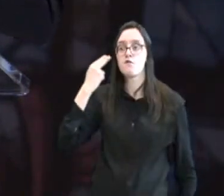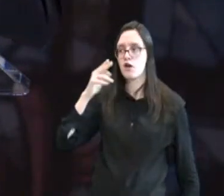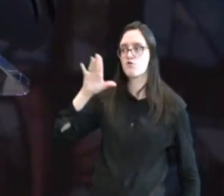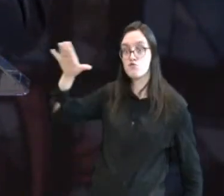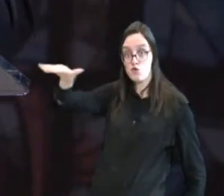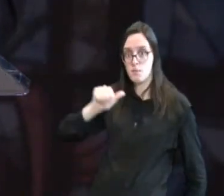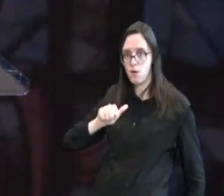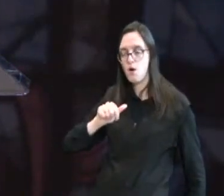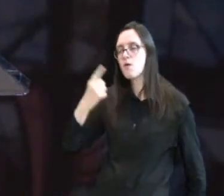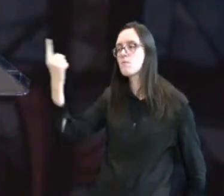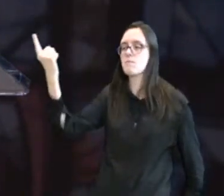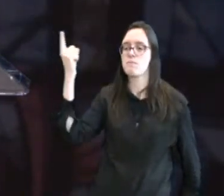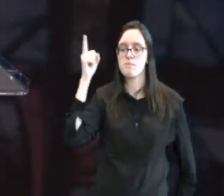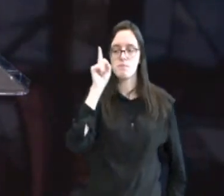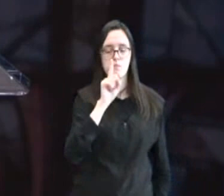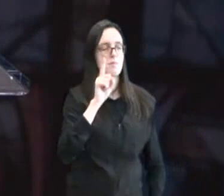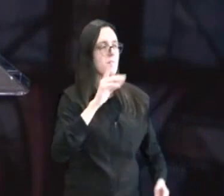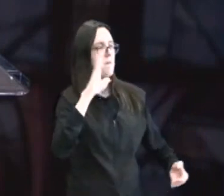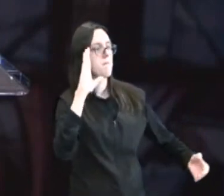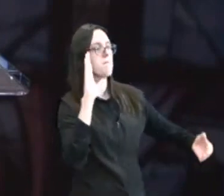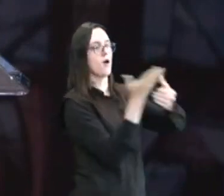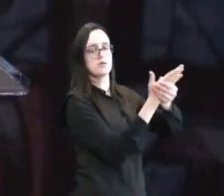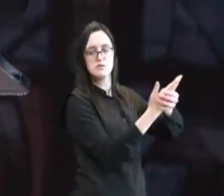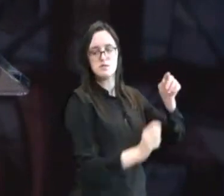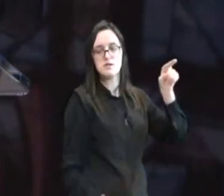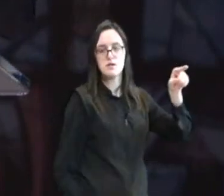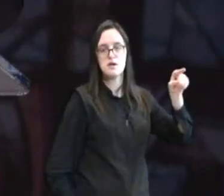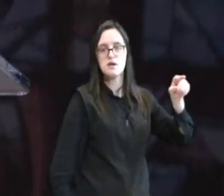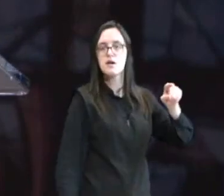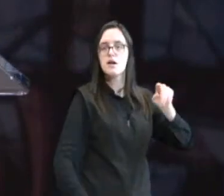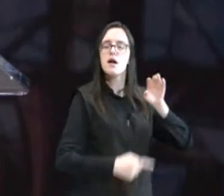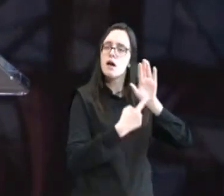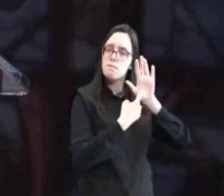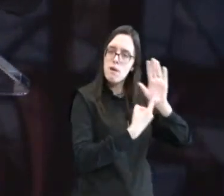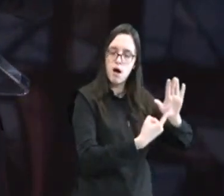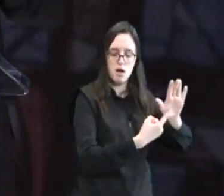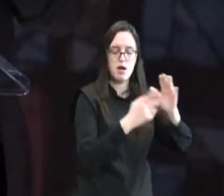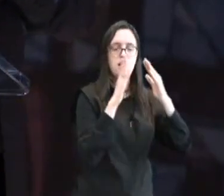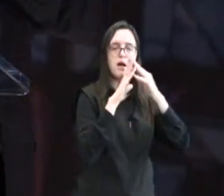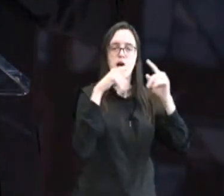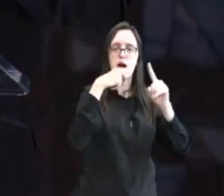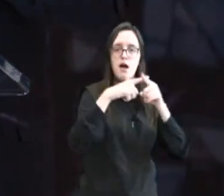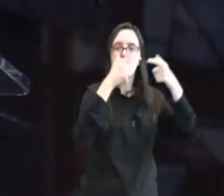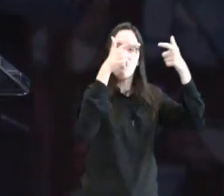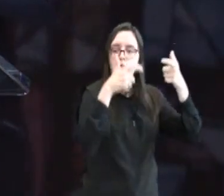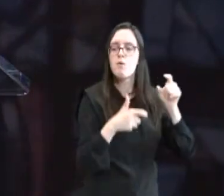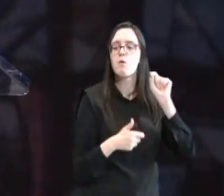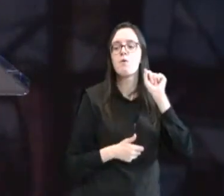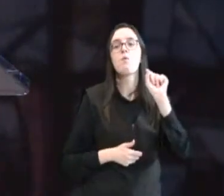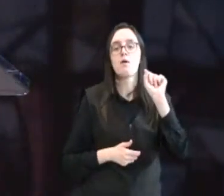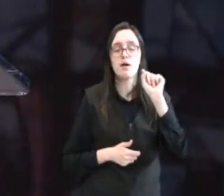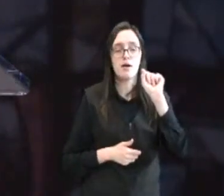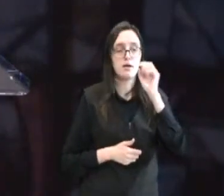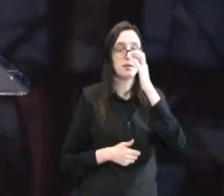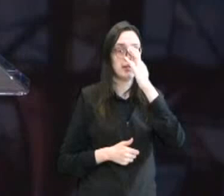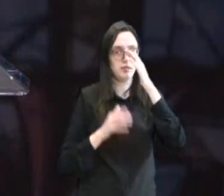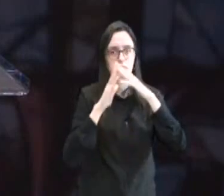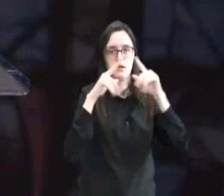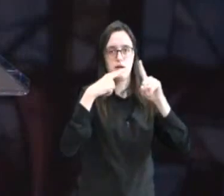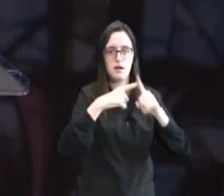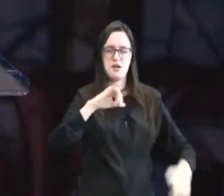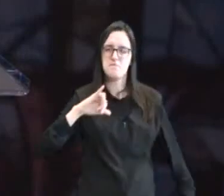advogado e entrou com um processo mostrando que a igreja era lugar de